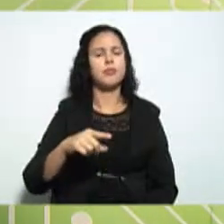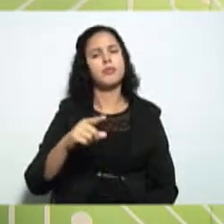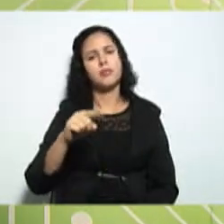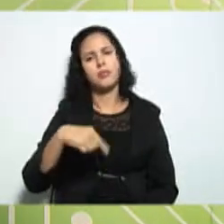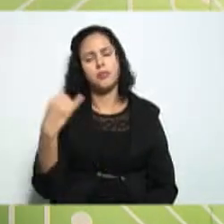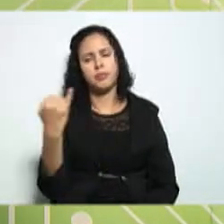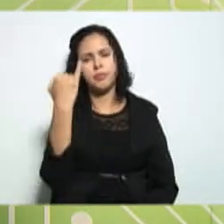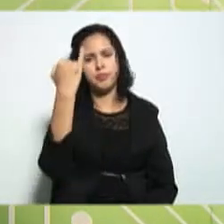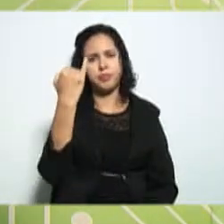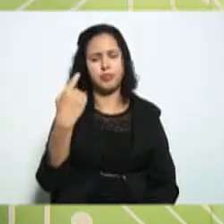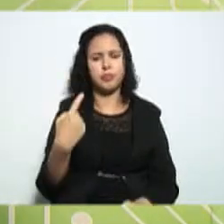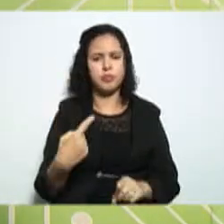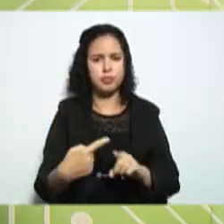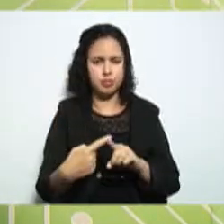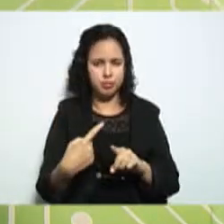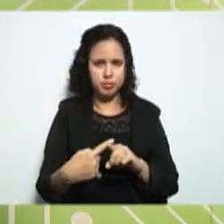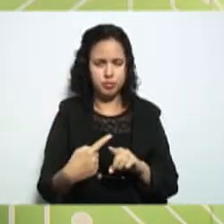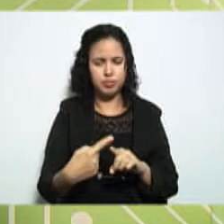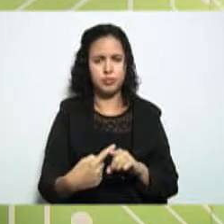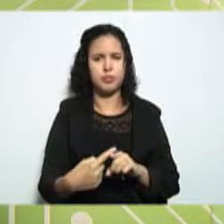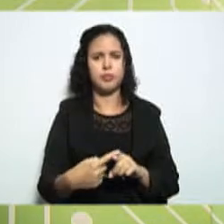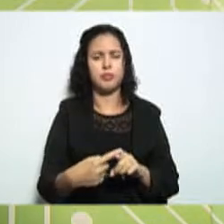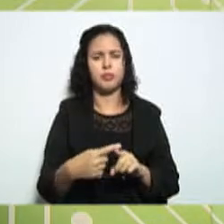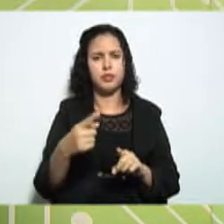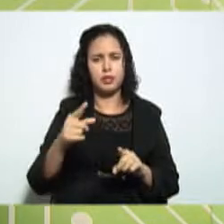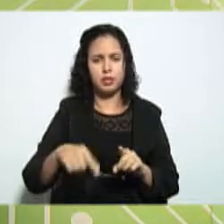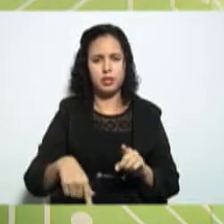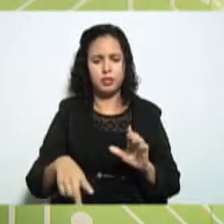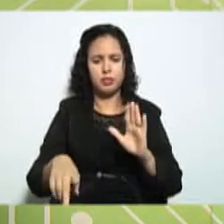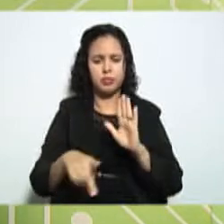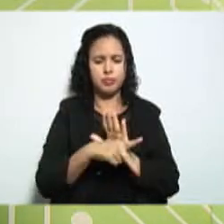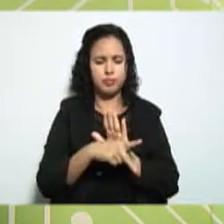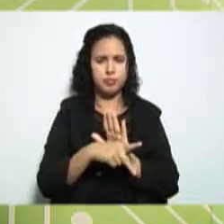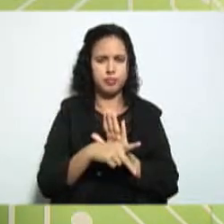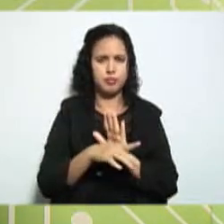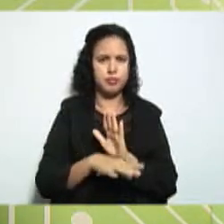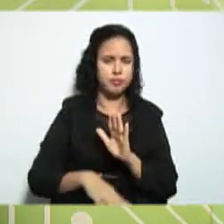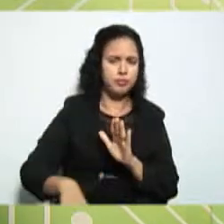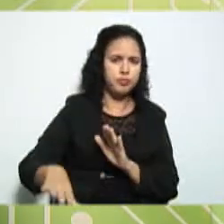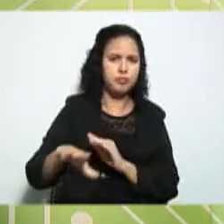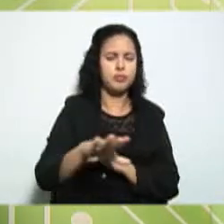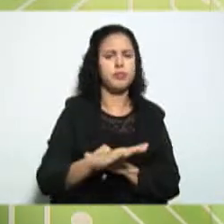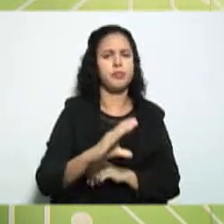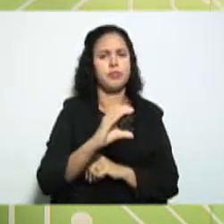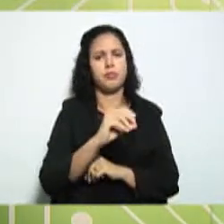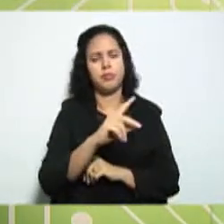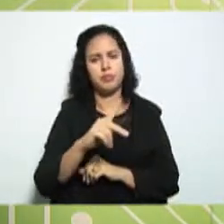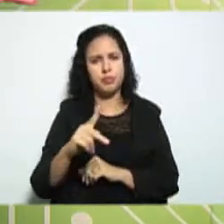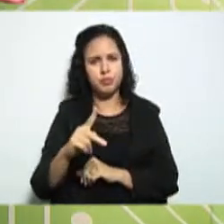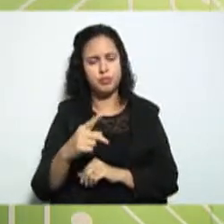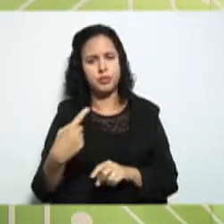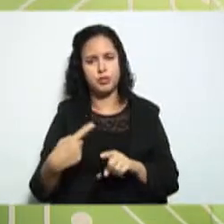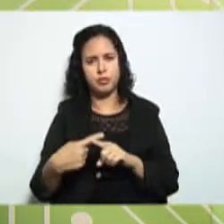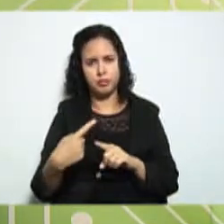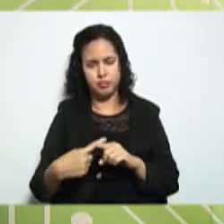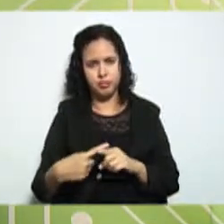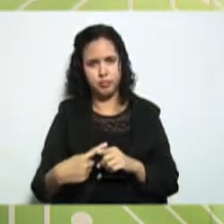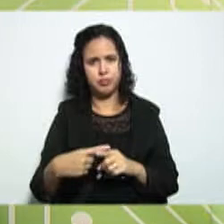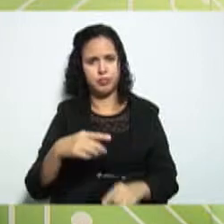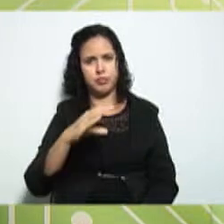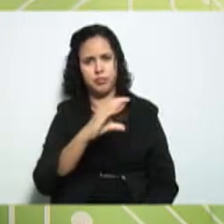cidadania também, e é um exercício também do patrimônio, do pertencimento da cooperativa, porque a cooperativa ela é do